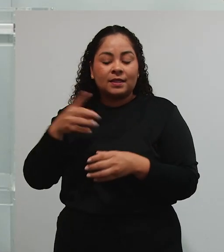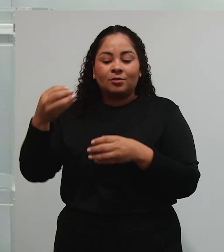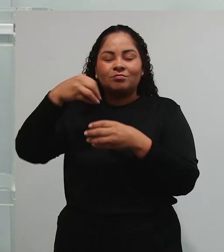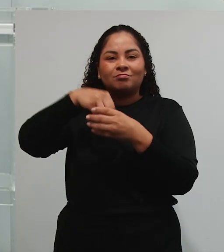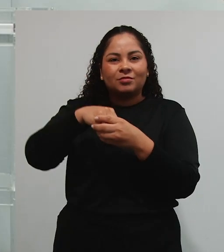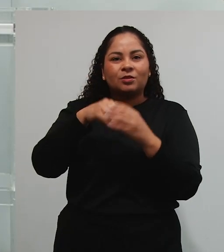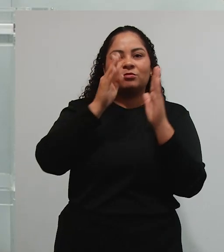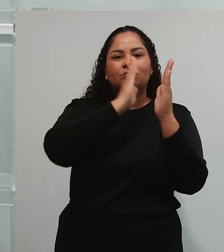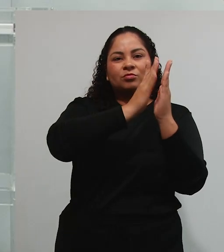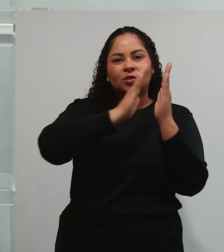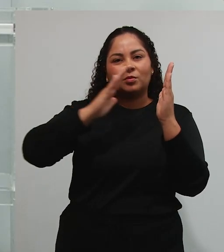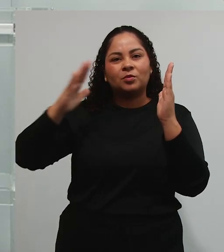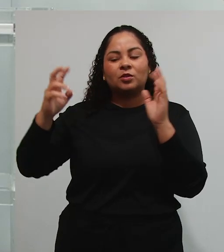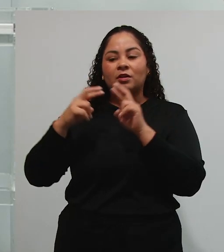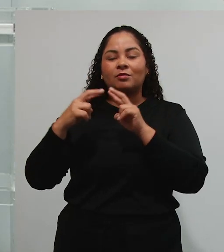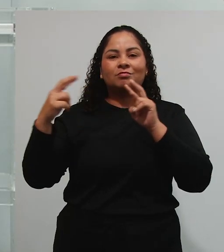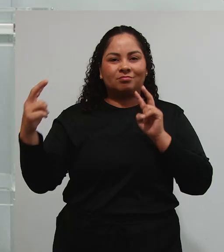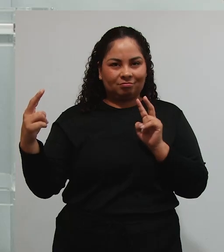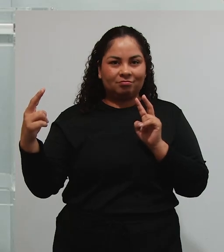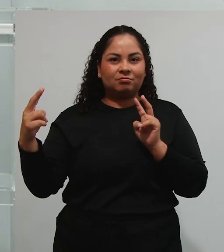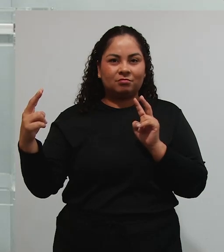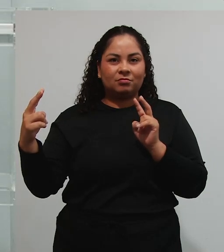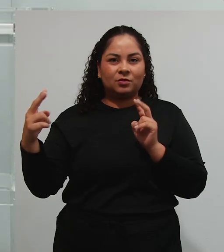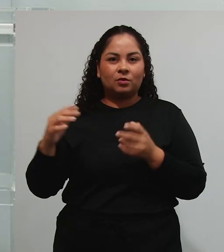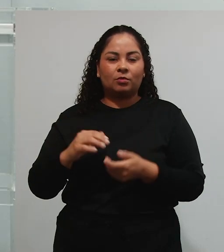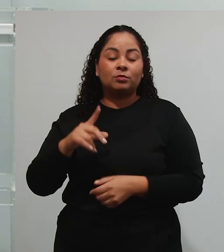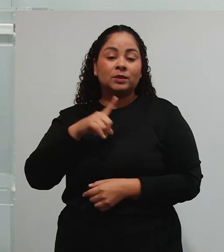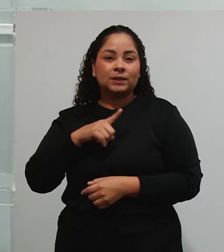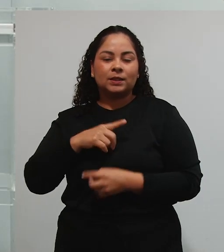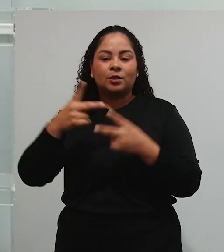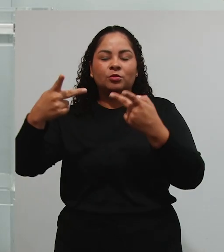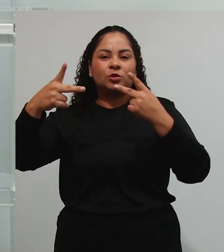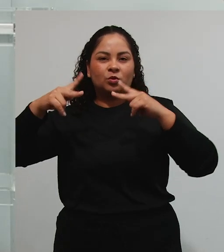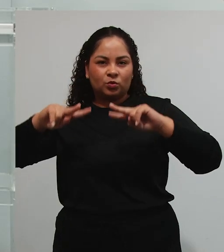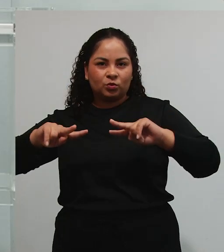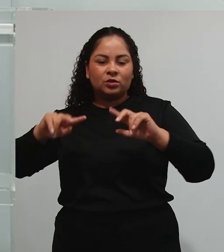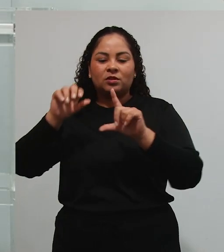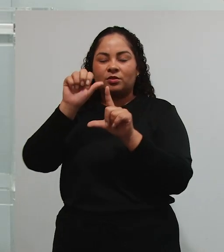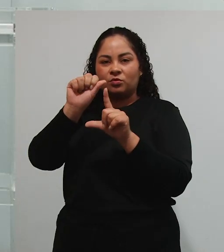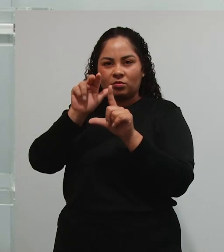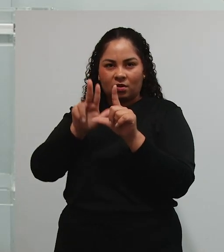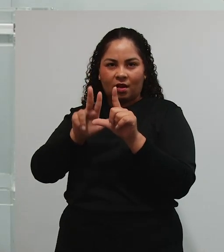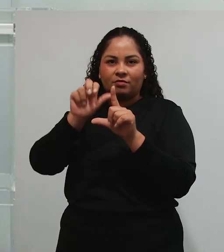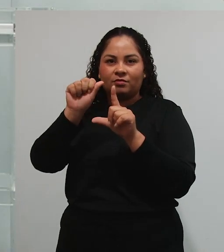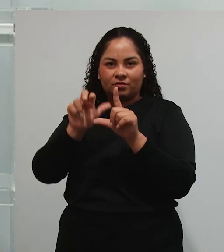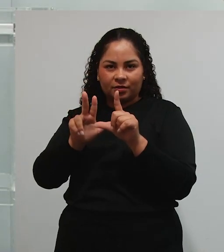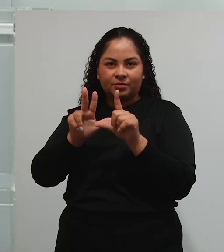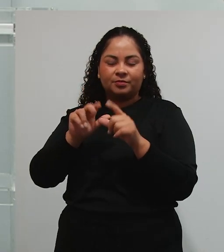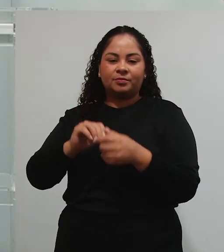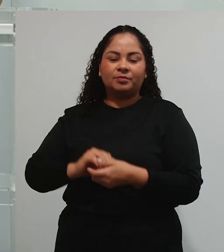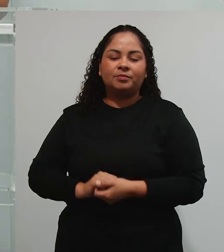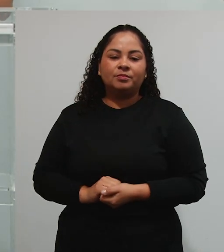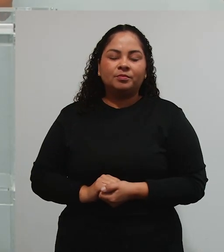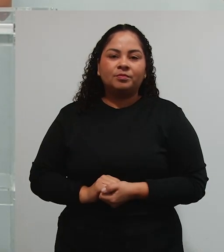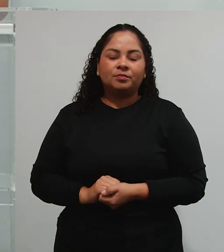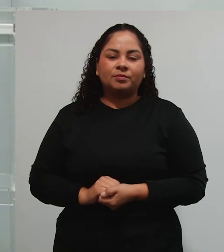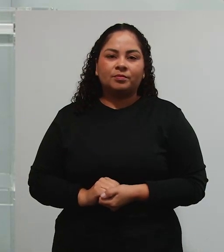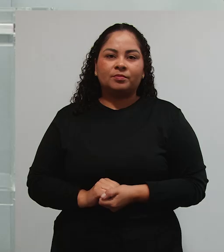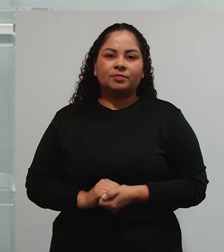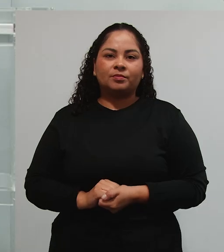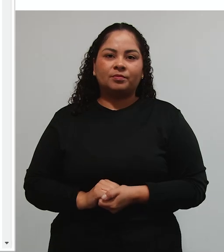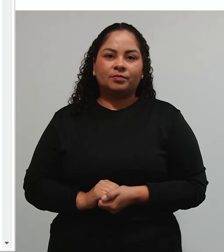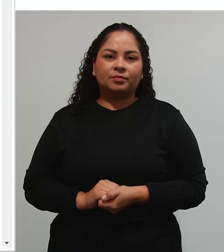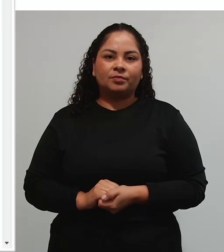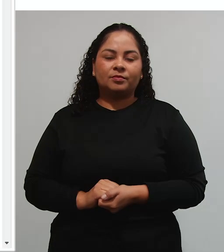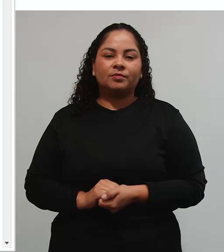que está disponível na biblioteca virtual e que está também indicado, né, e o link lá no AVA. É claro que